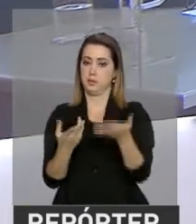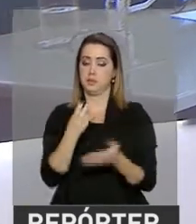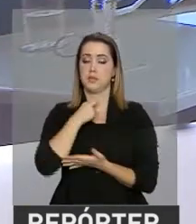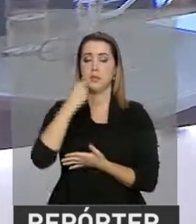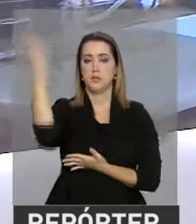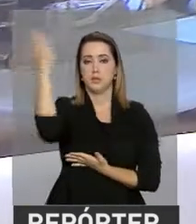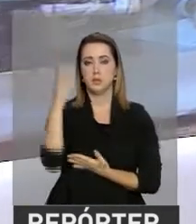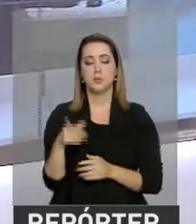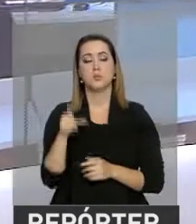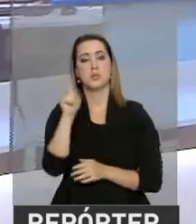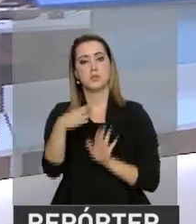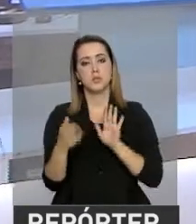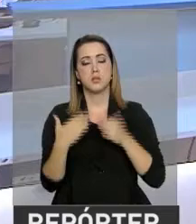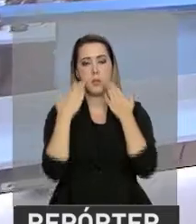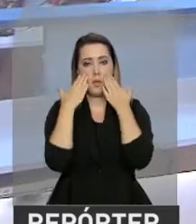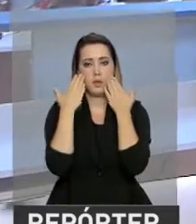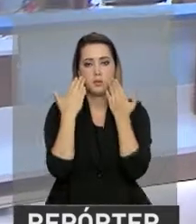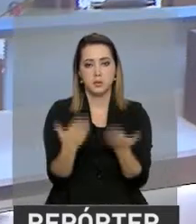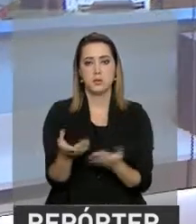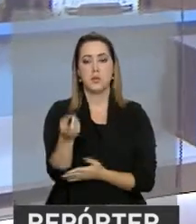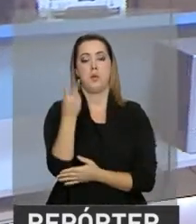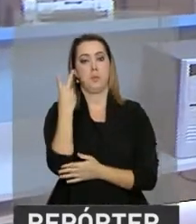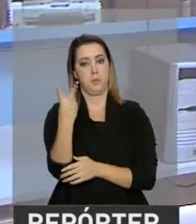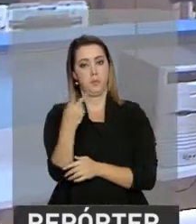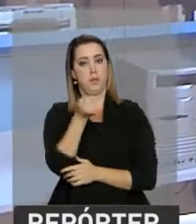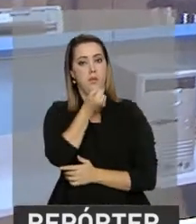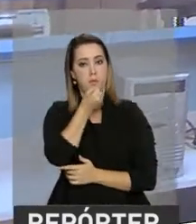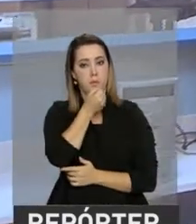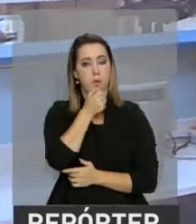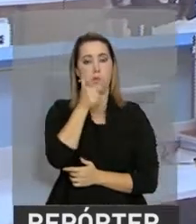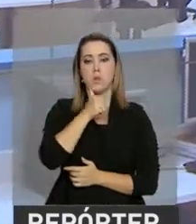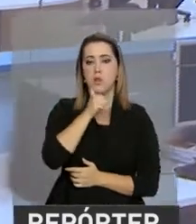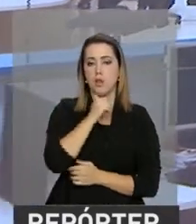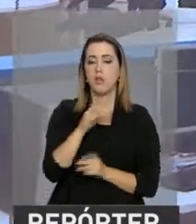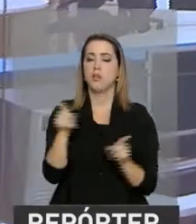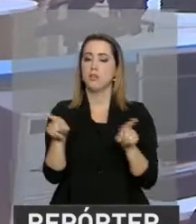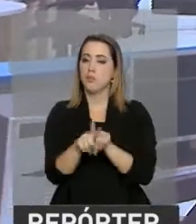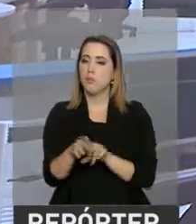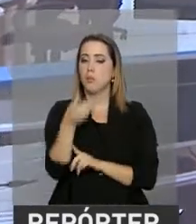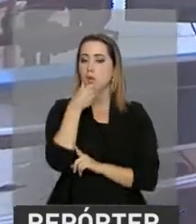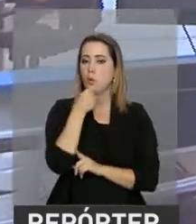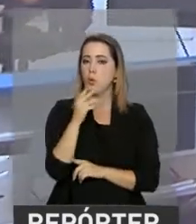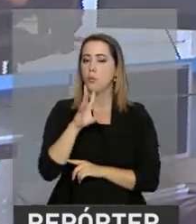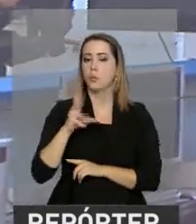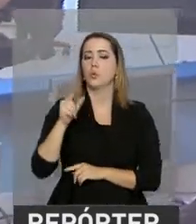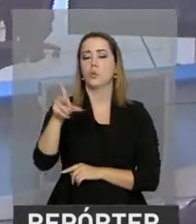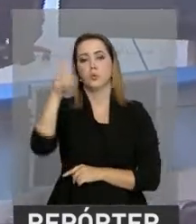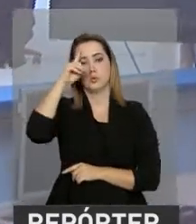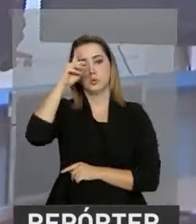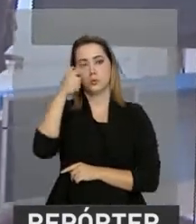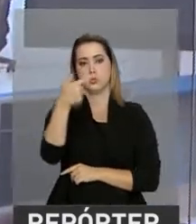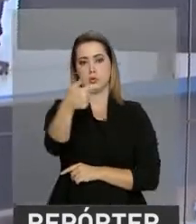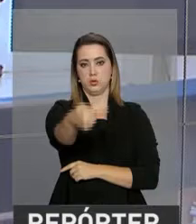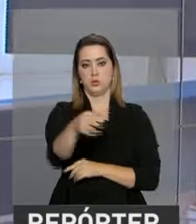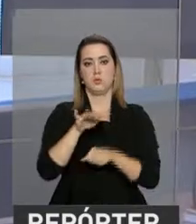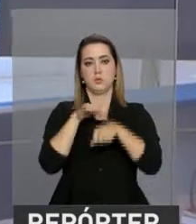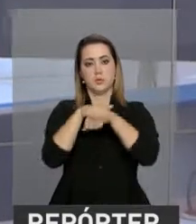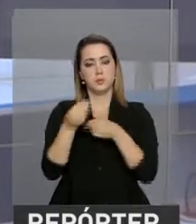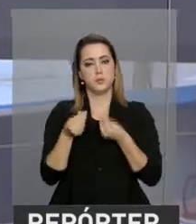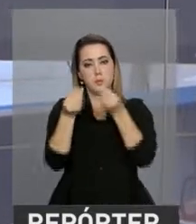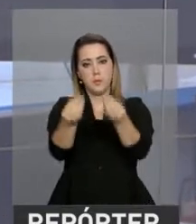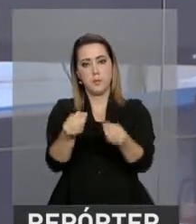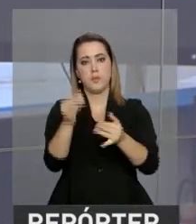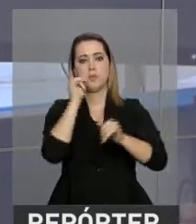brasil como podemos ver apresentada pelos jornalistas gláucia gomes e airton medeiros todos os dias às sete da noite eles levam até